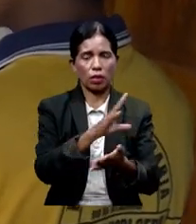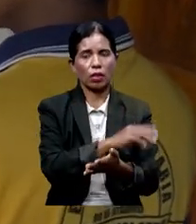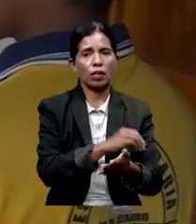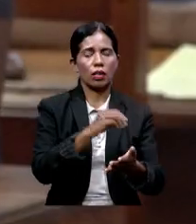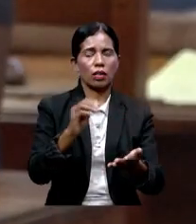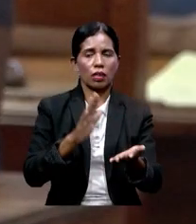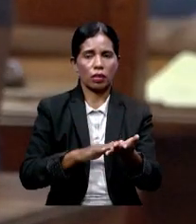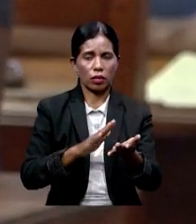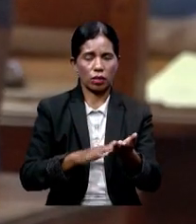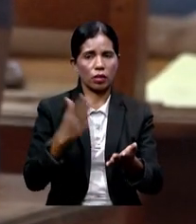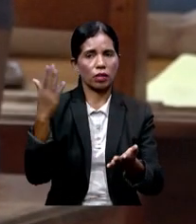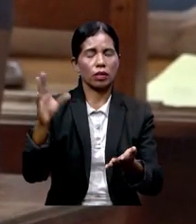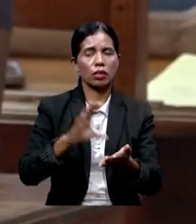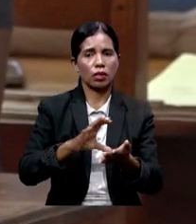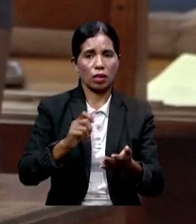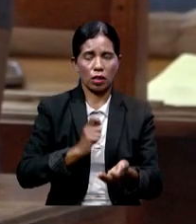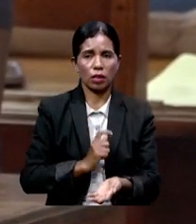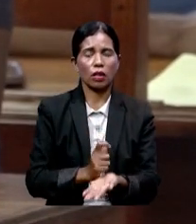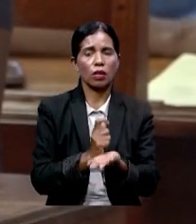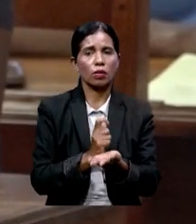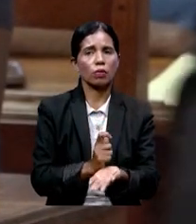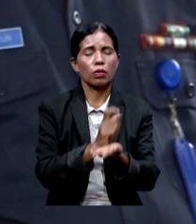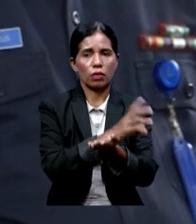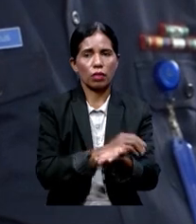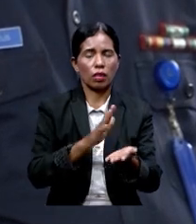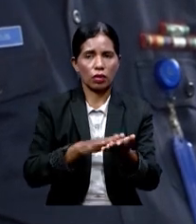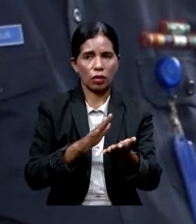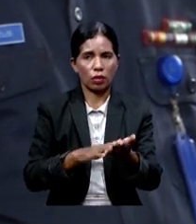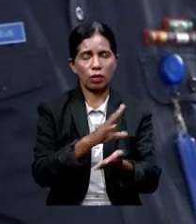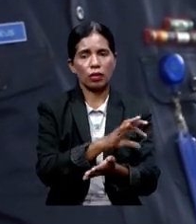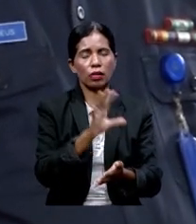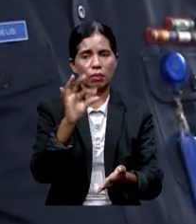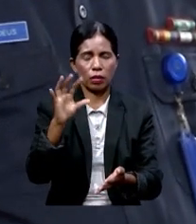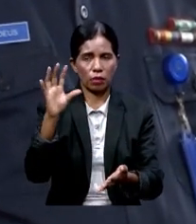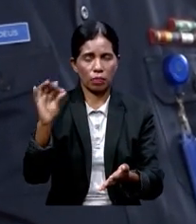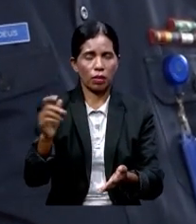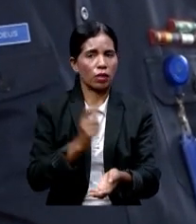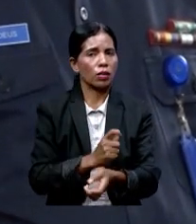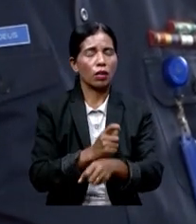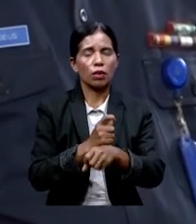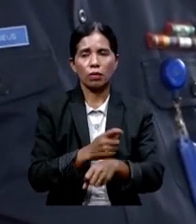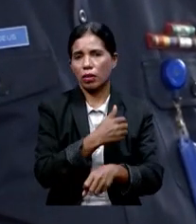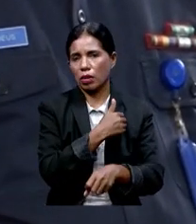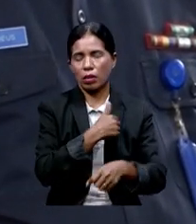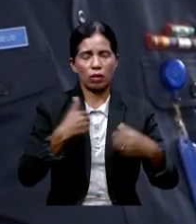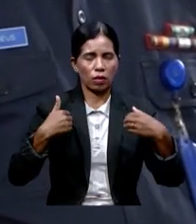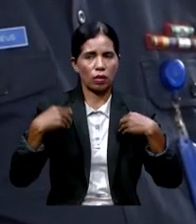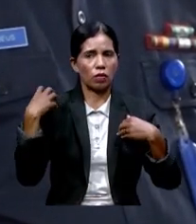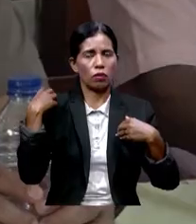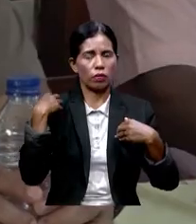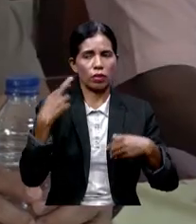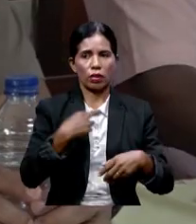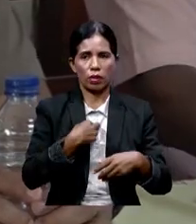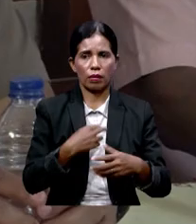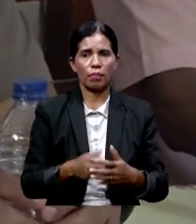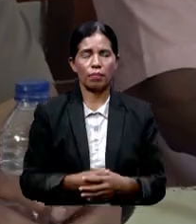na Escola Básica Central Atauro, também Escola Secundária Geral 99 Atauro, Cidade Ia, edifício Rasei.